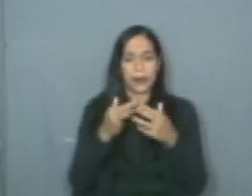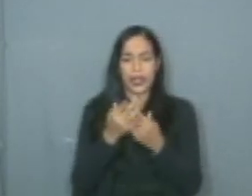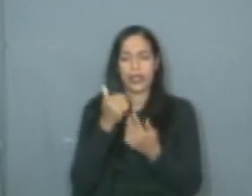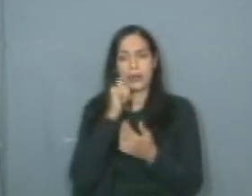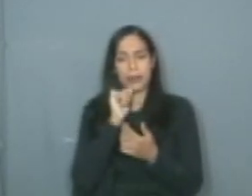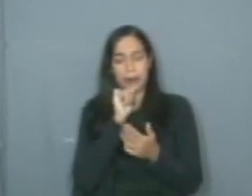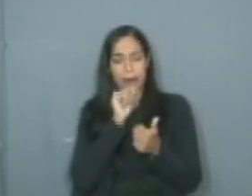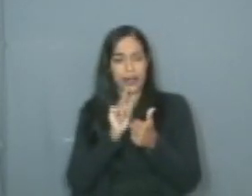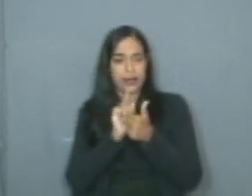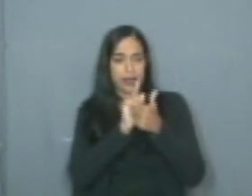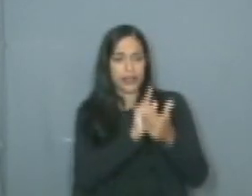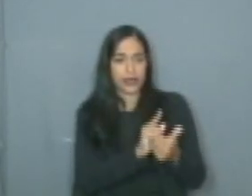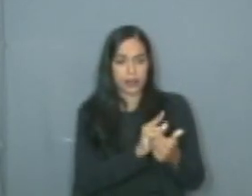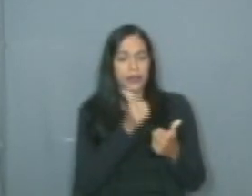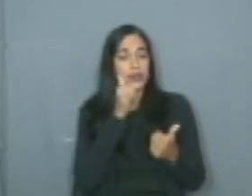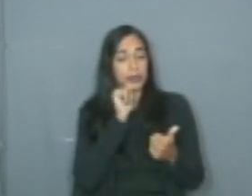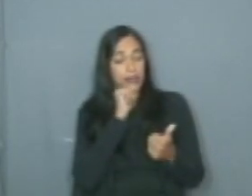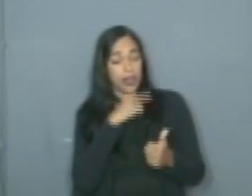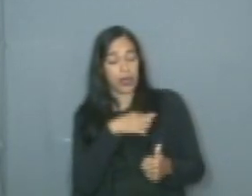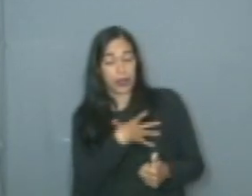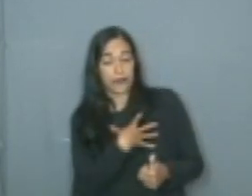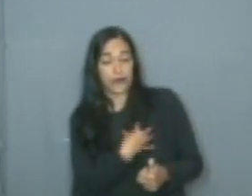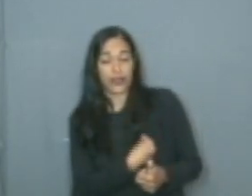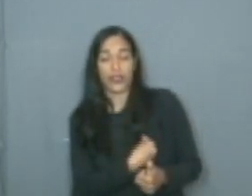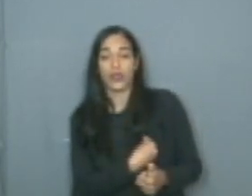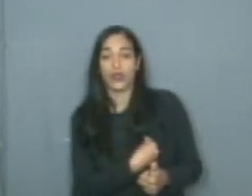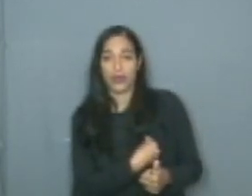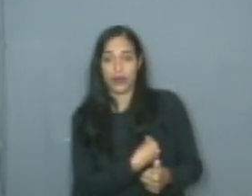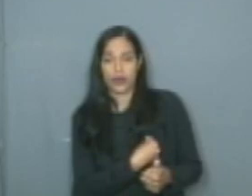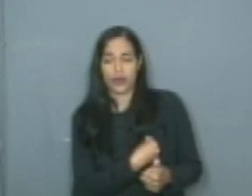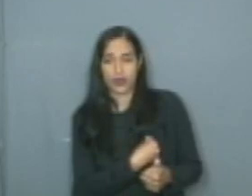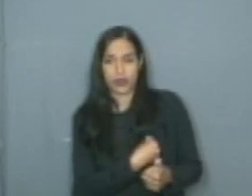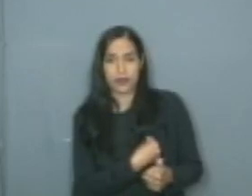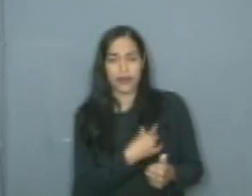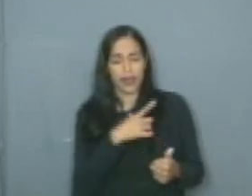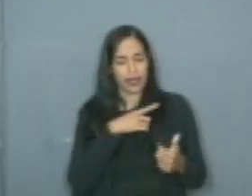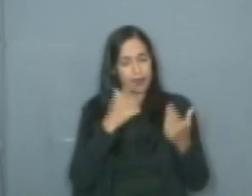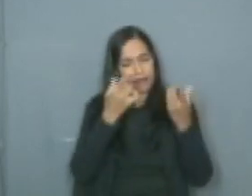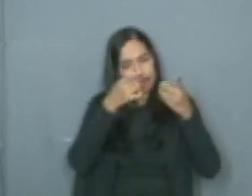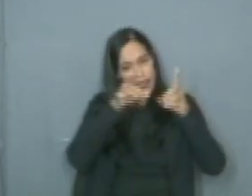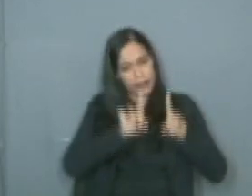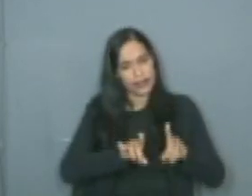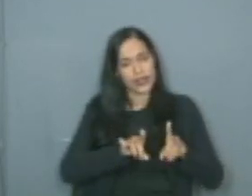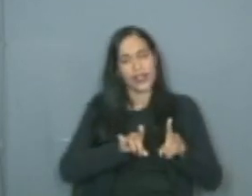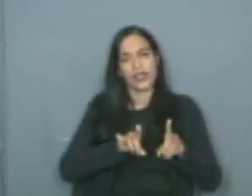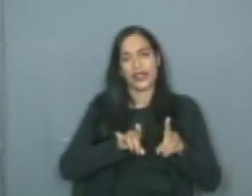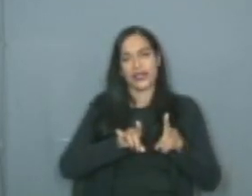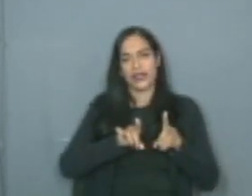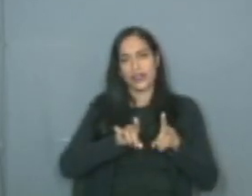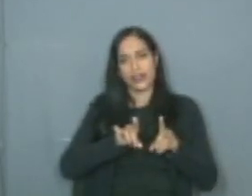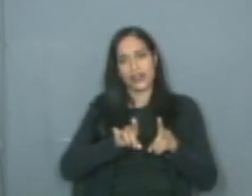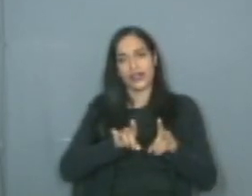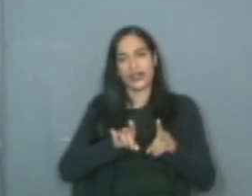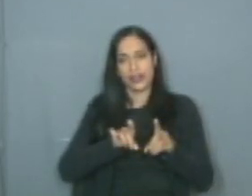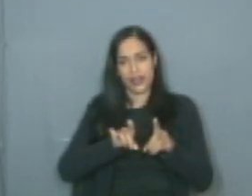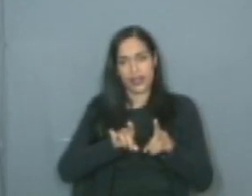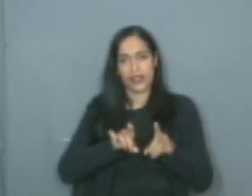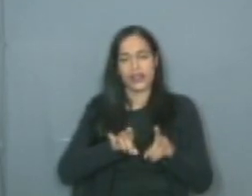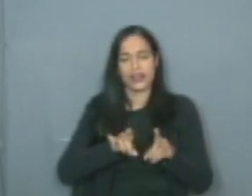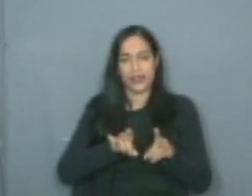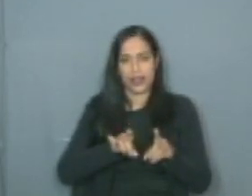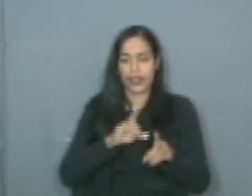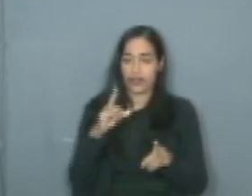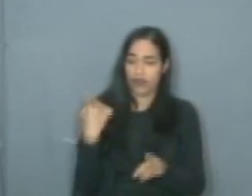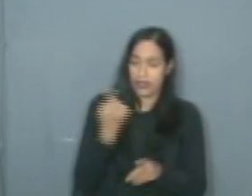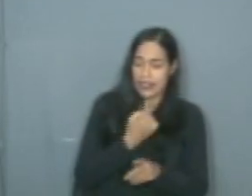mães atípicas, mães que têm filhos que têm algum tipo de deficiência ou neuroatípicas também, porque a